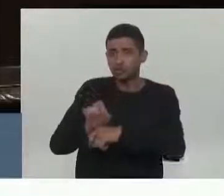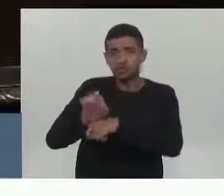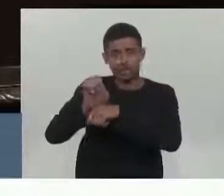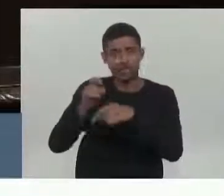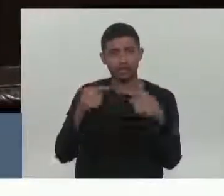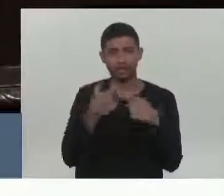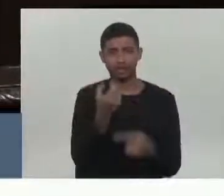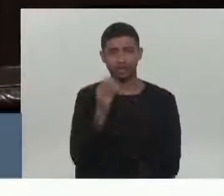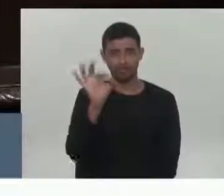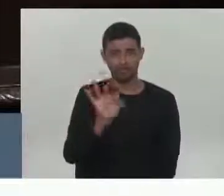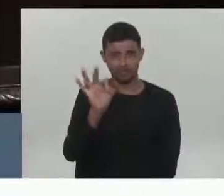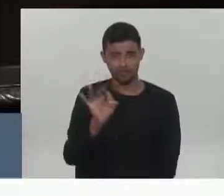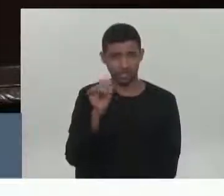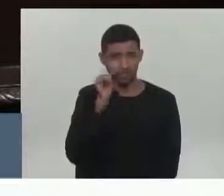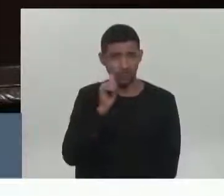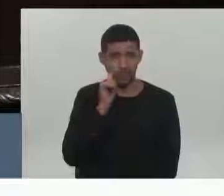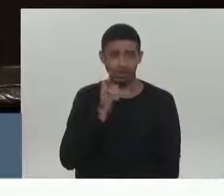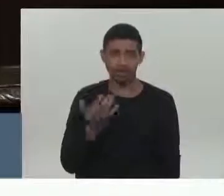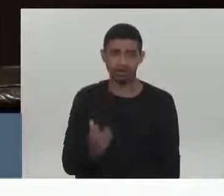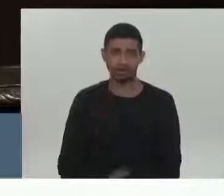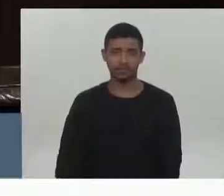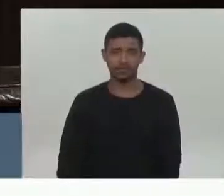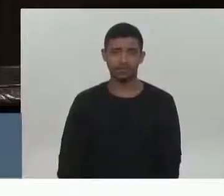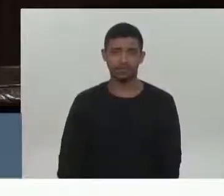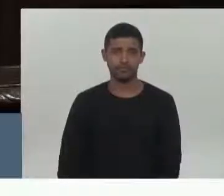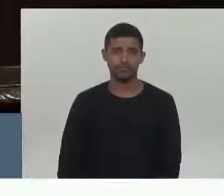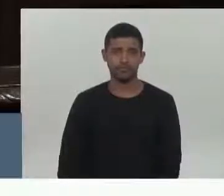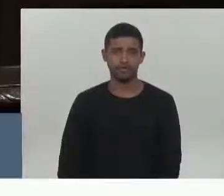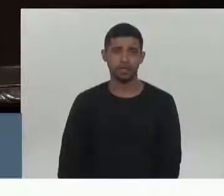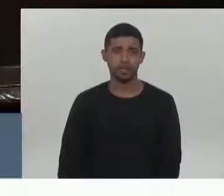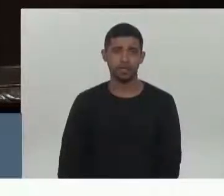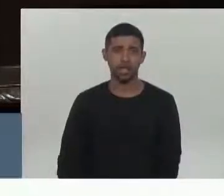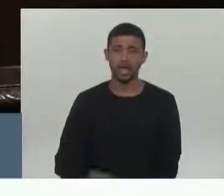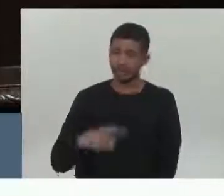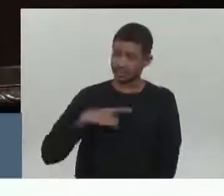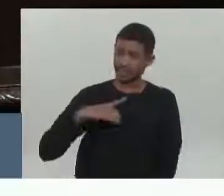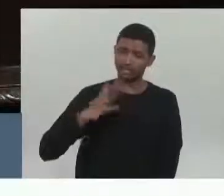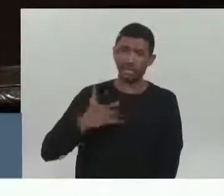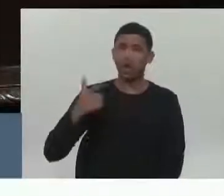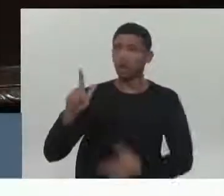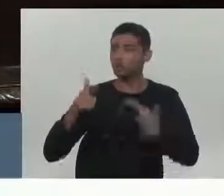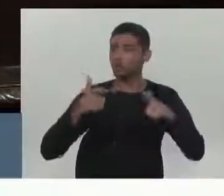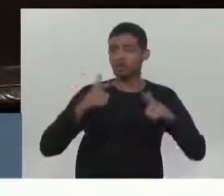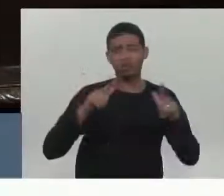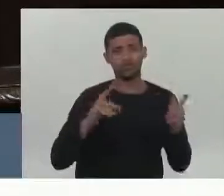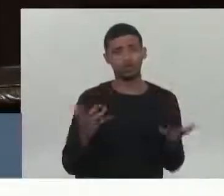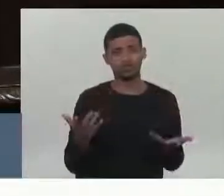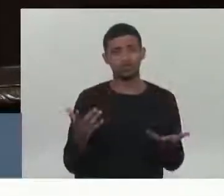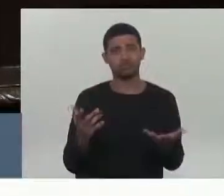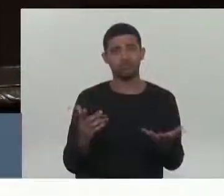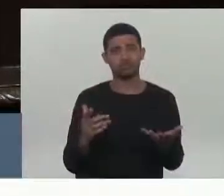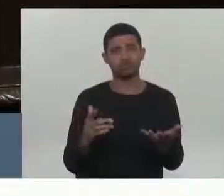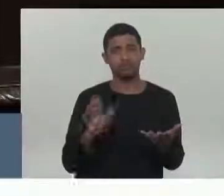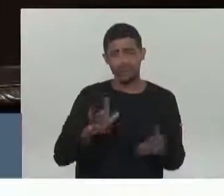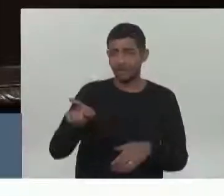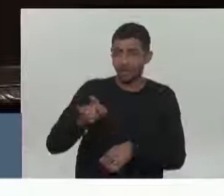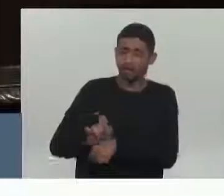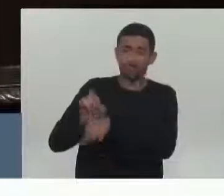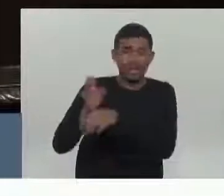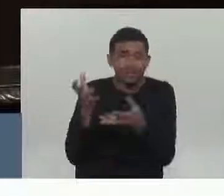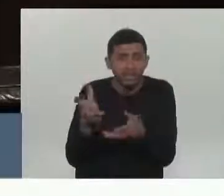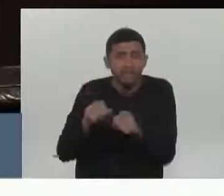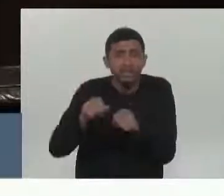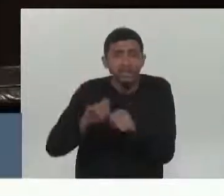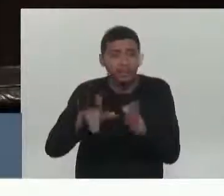mulheres, e que já havia acontecendo em outras ocasiões. Não é falta de... O Estado quer fazer, mas